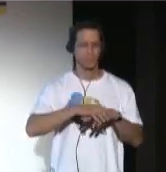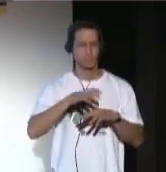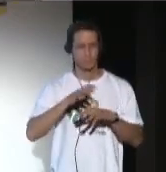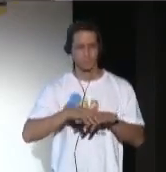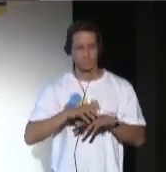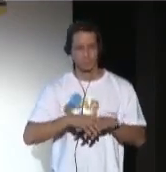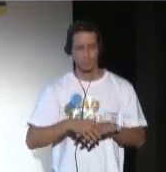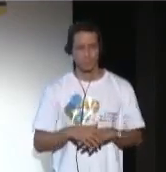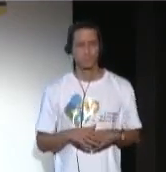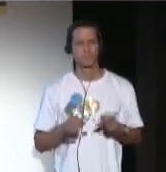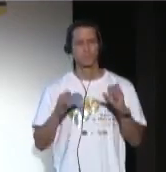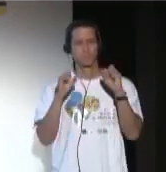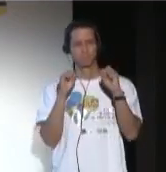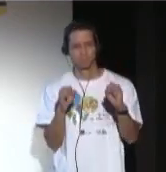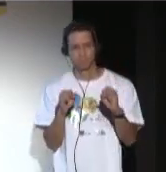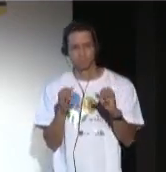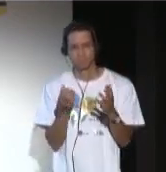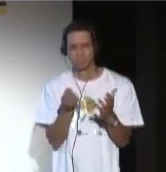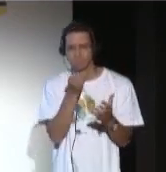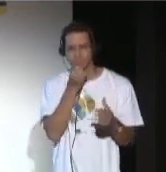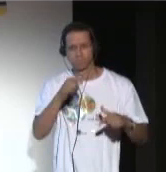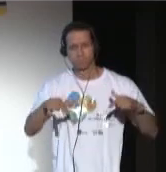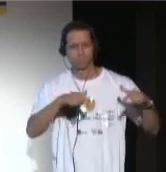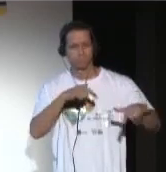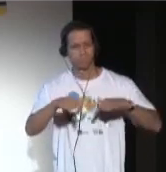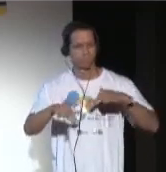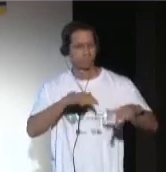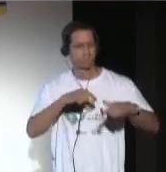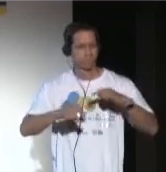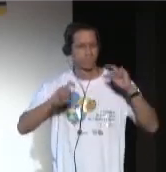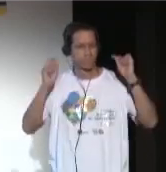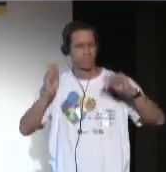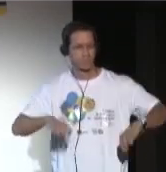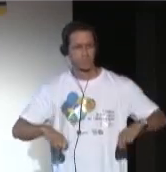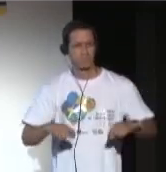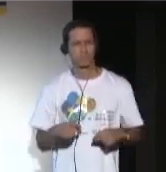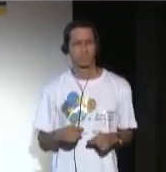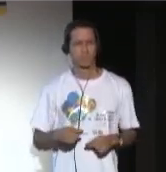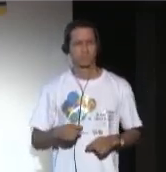matemática poderiam, de repente, dar uma trabalhada nessa competência interpessoal.